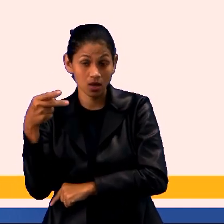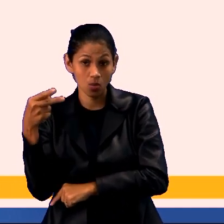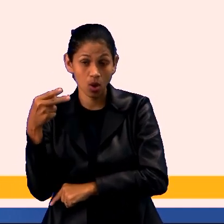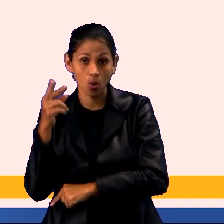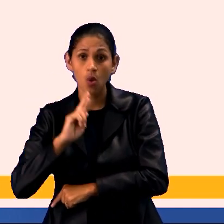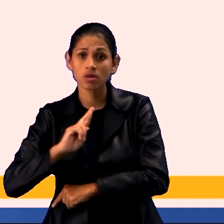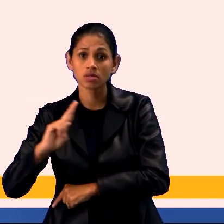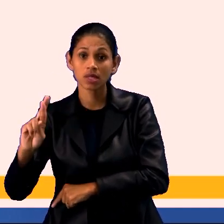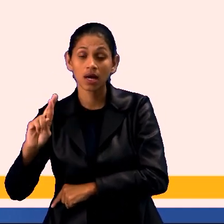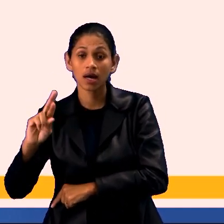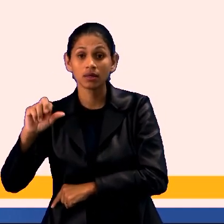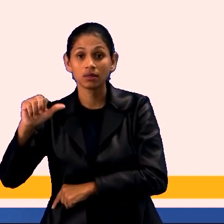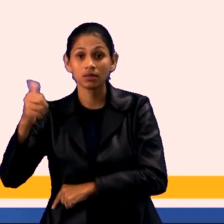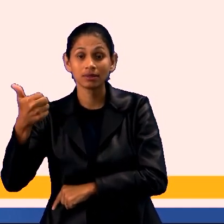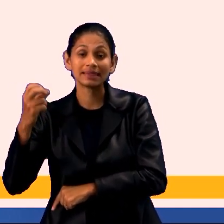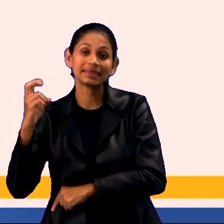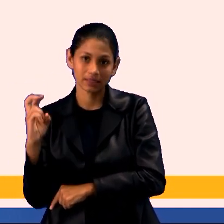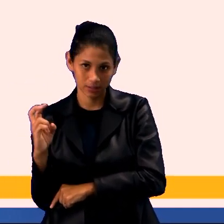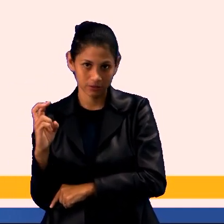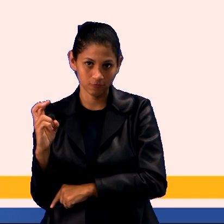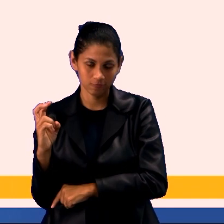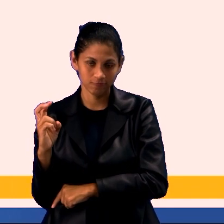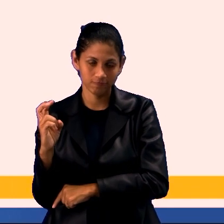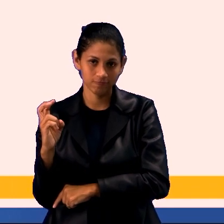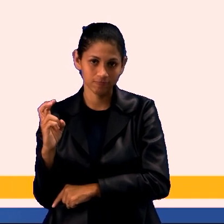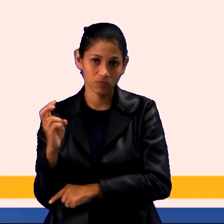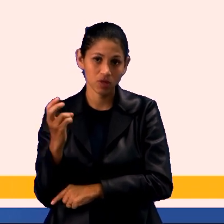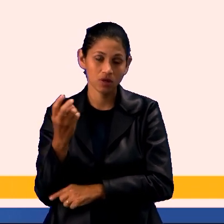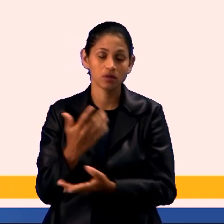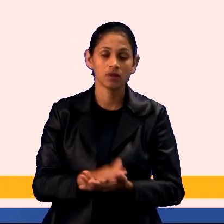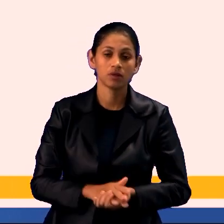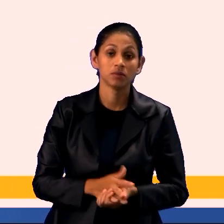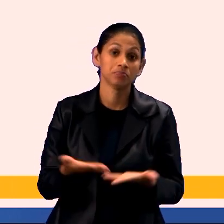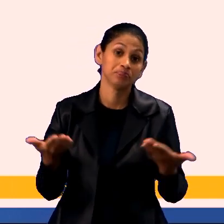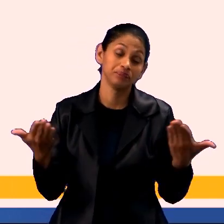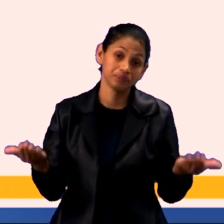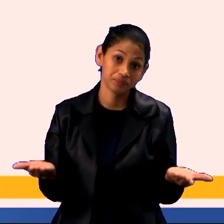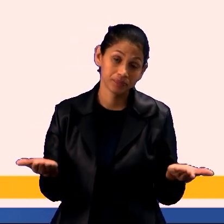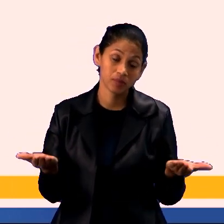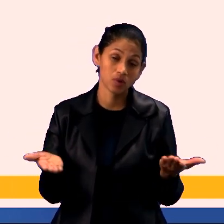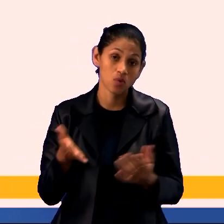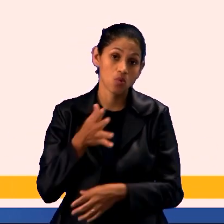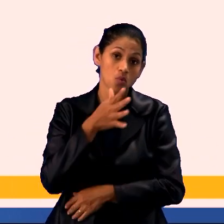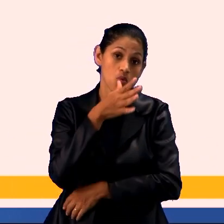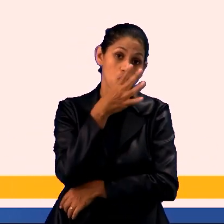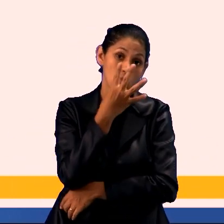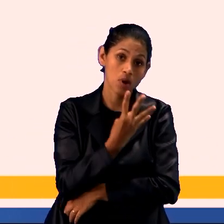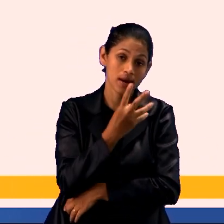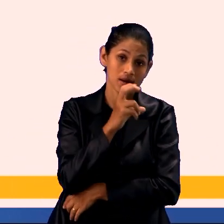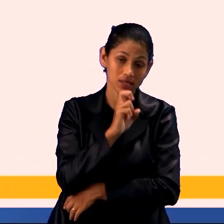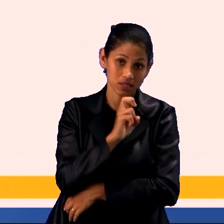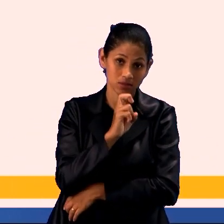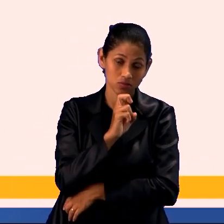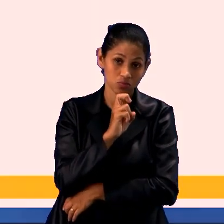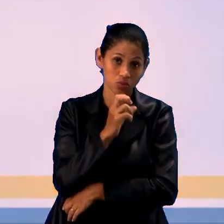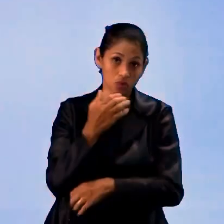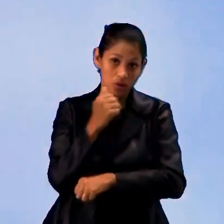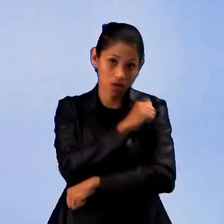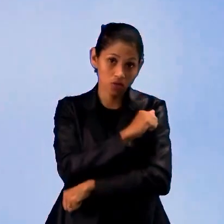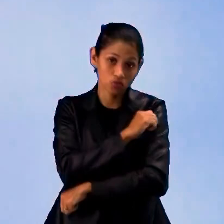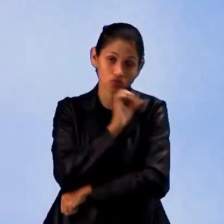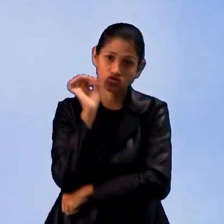desses 45 alunos, 15 praticam basquete, jogam basquete.